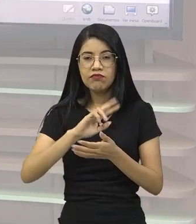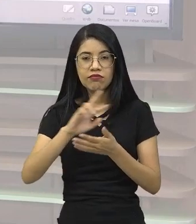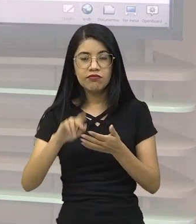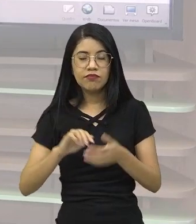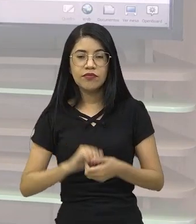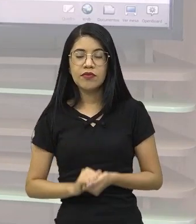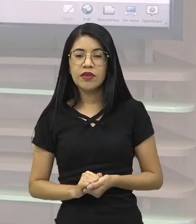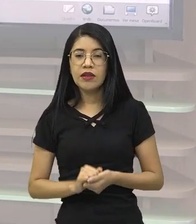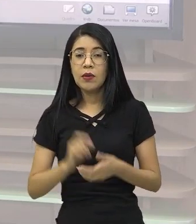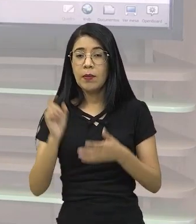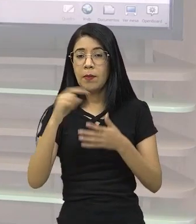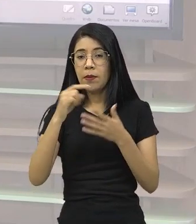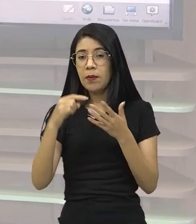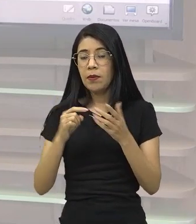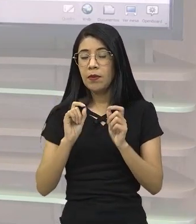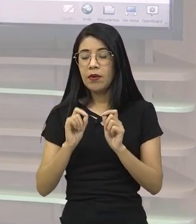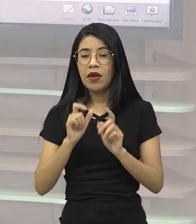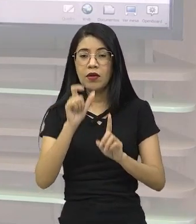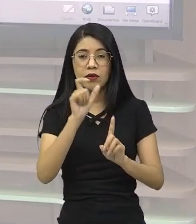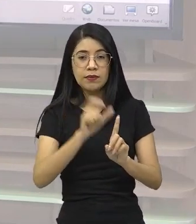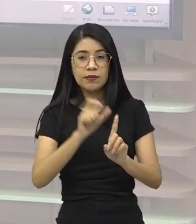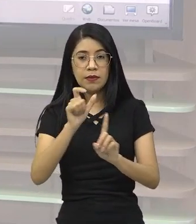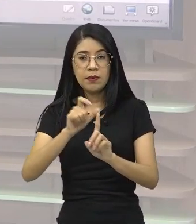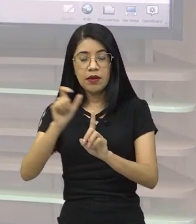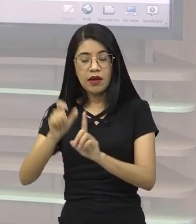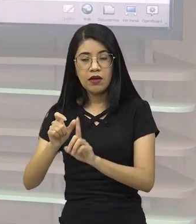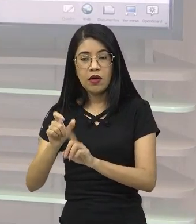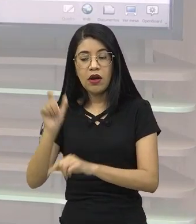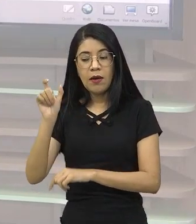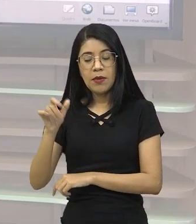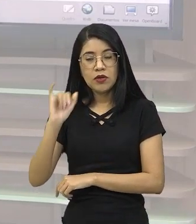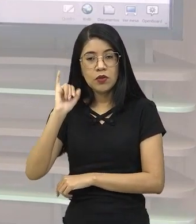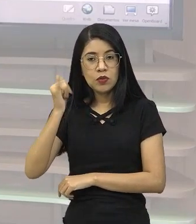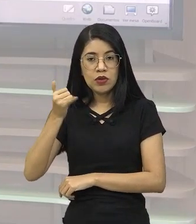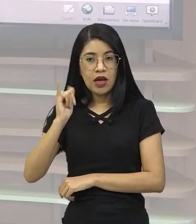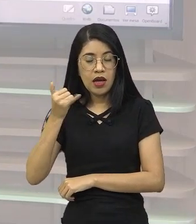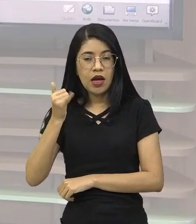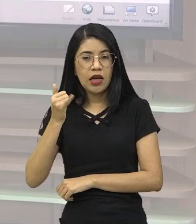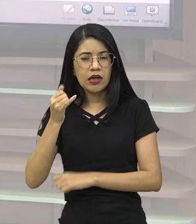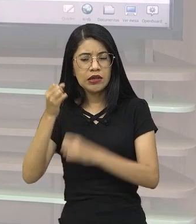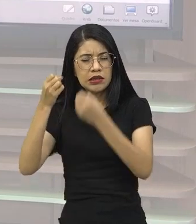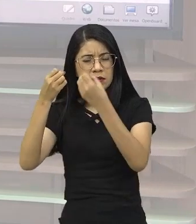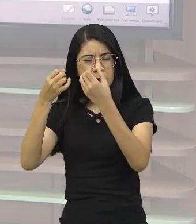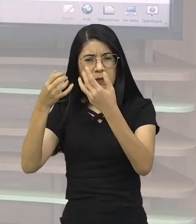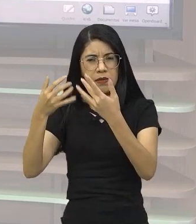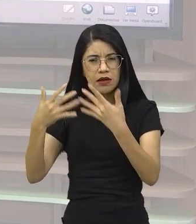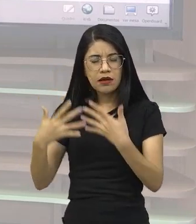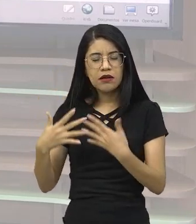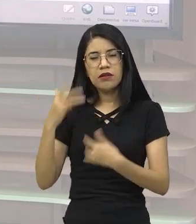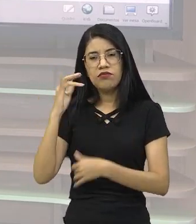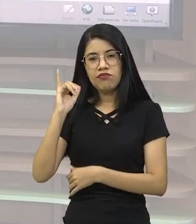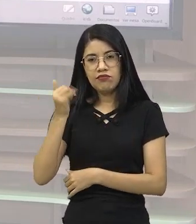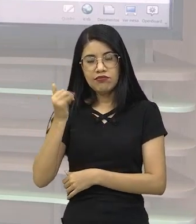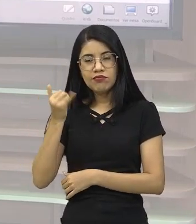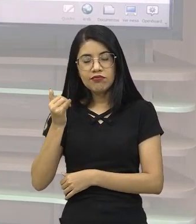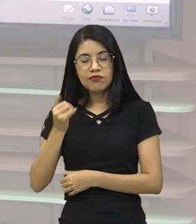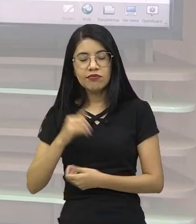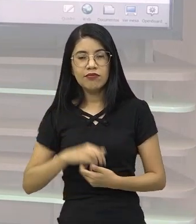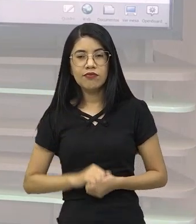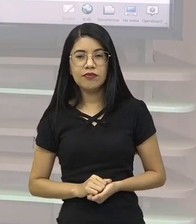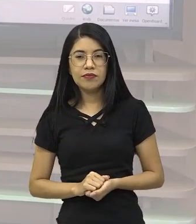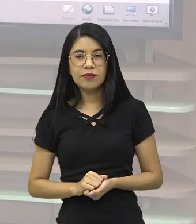os personagens, não é? O narrador, que é aquele que conta a história, né? No